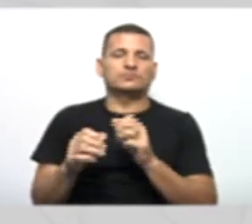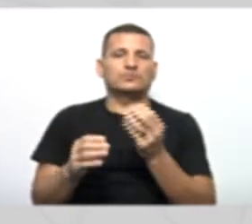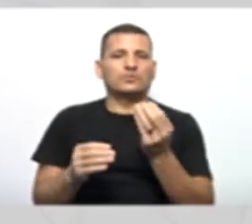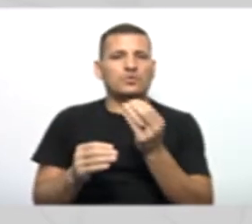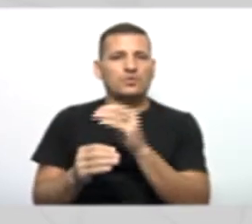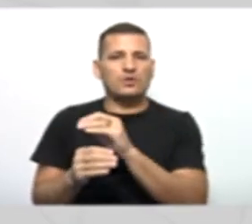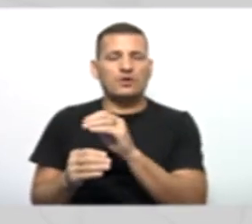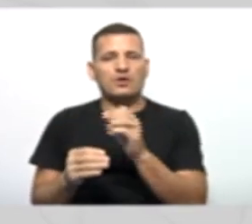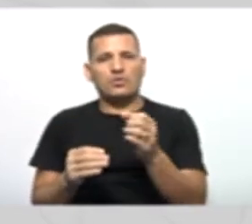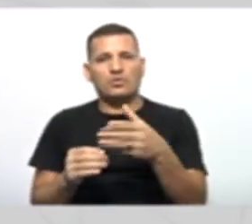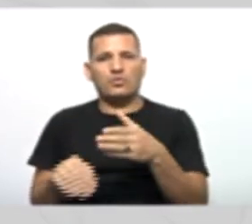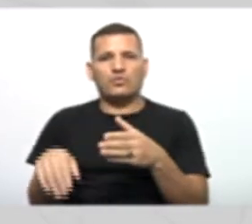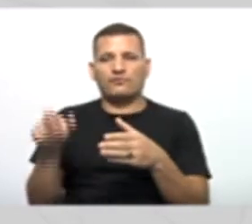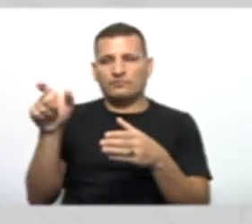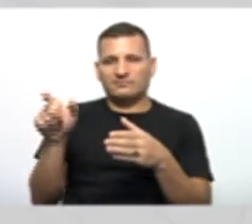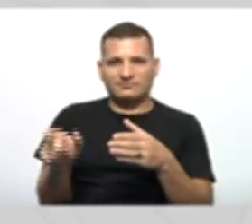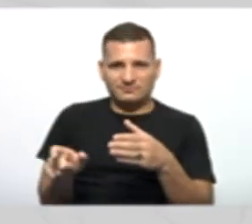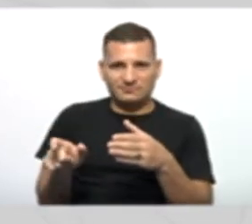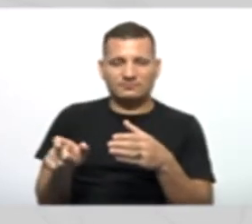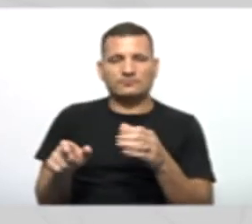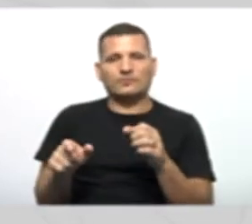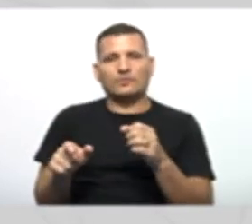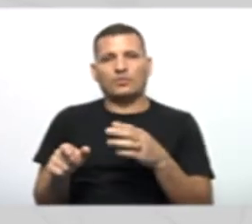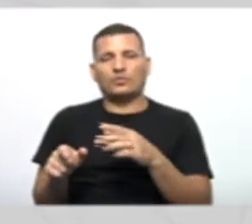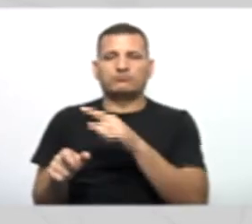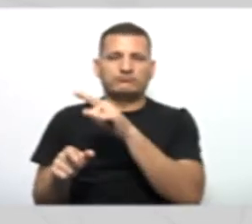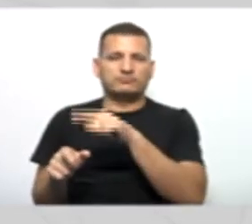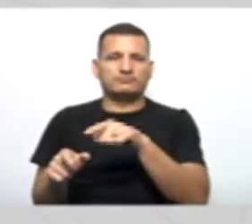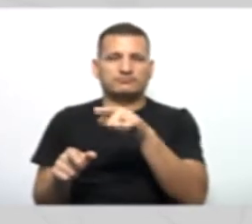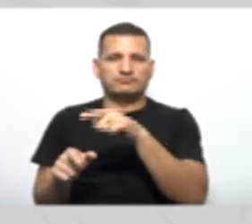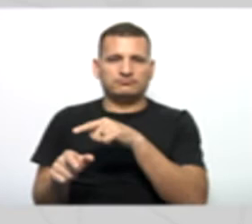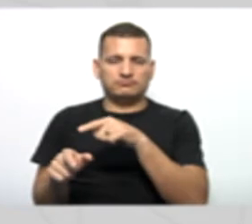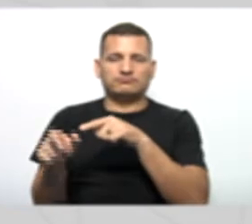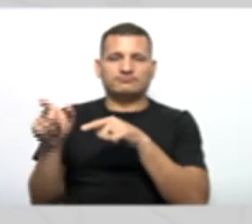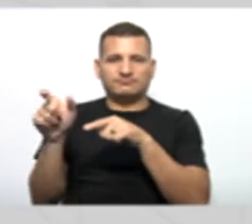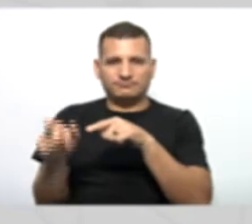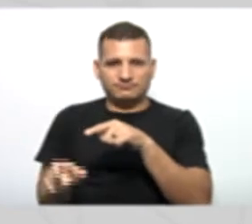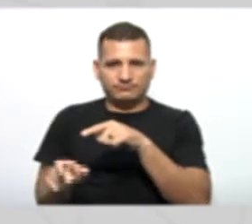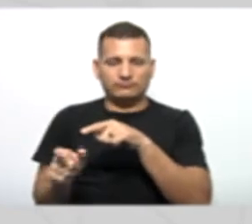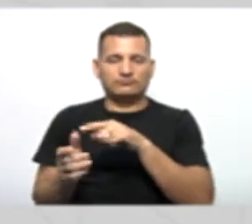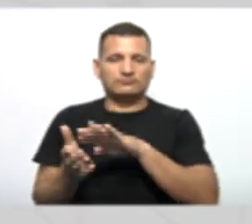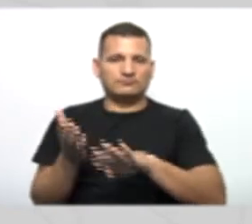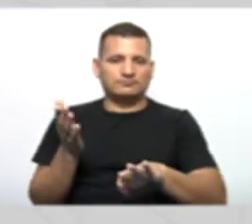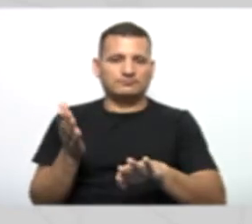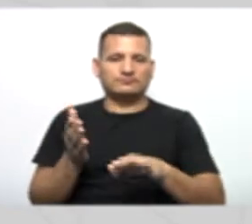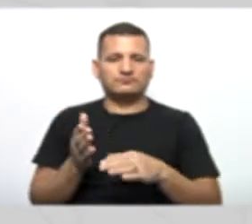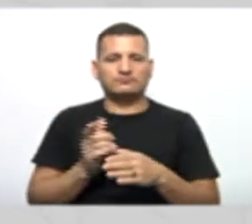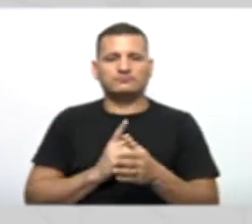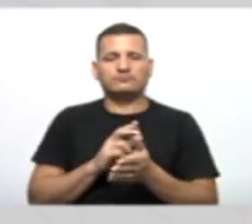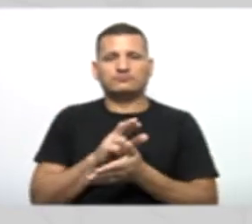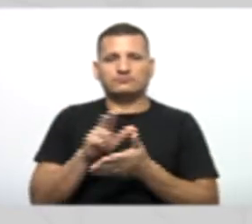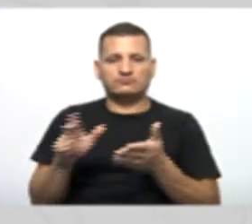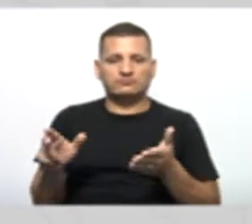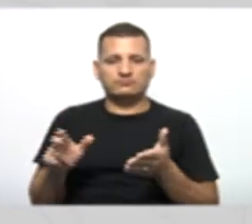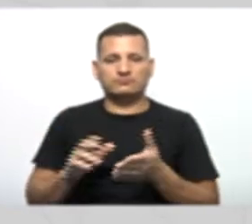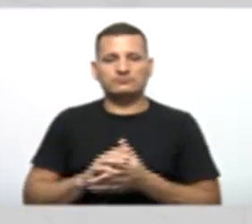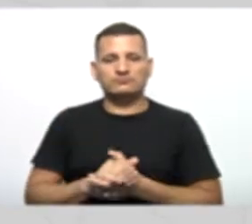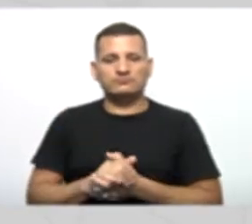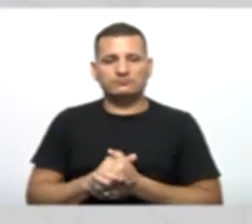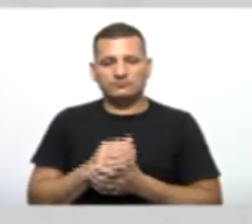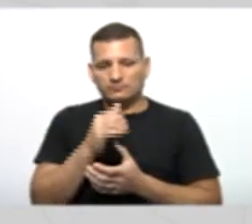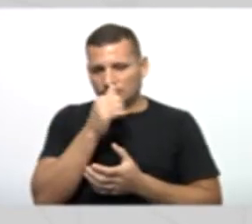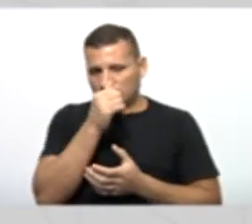campo, eu posso deletar um outro campo, e tem uma outra série de coisas que a gente pode fazer. Depois a gente dá uma olhadinha em todas